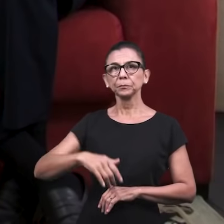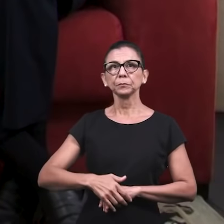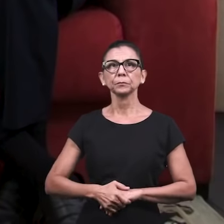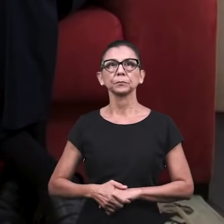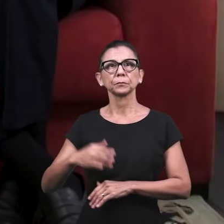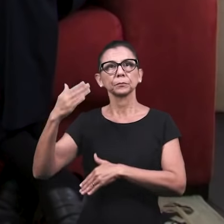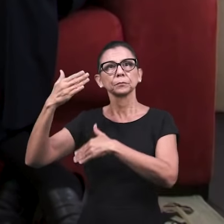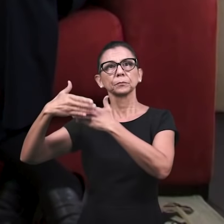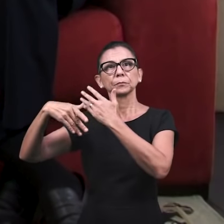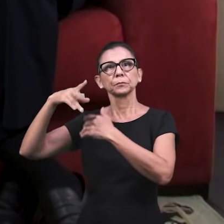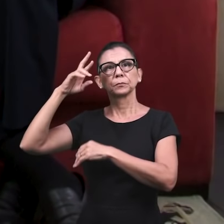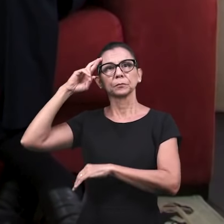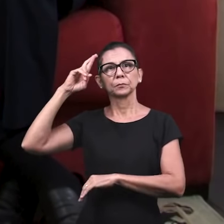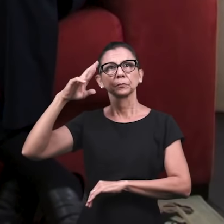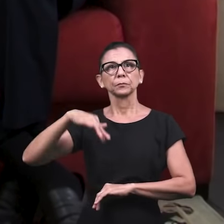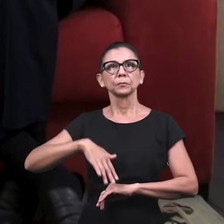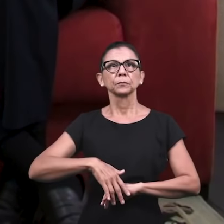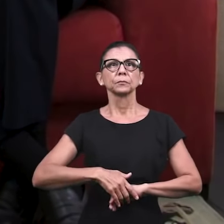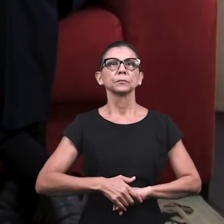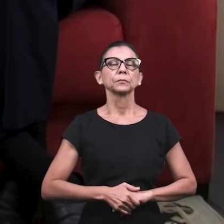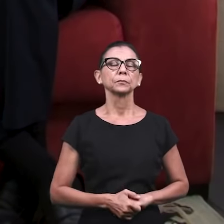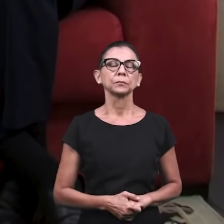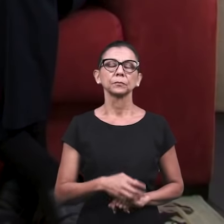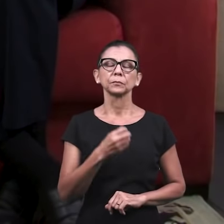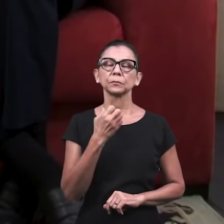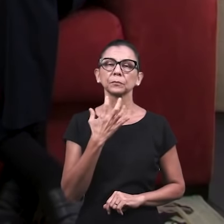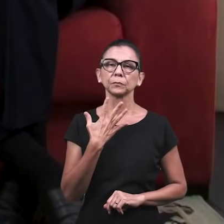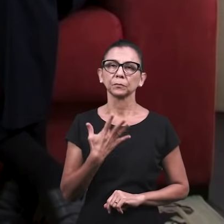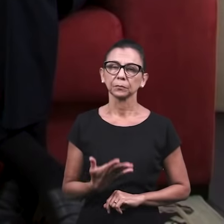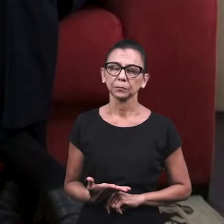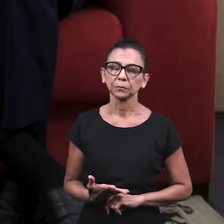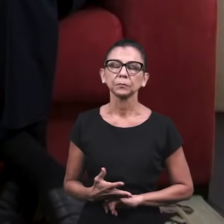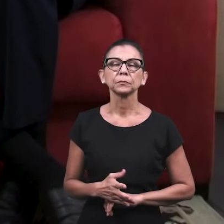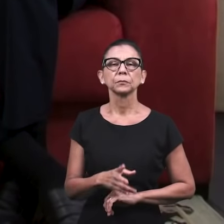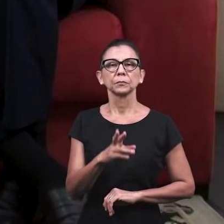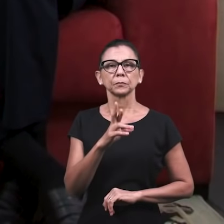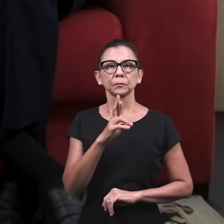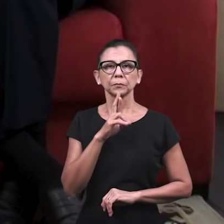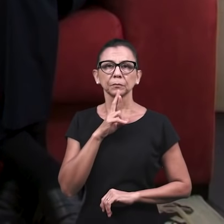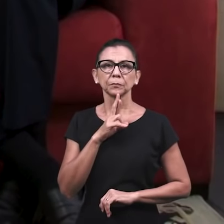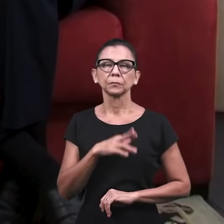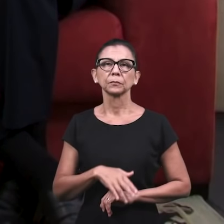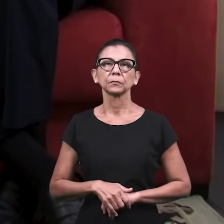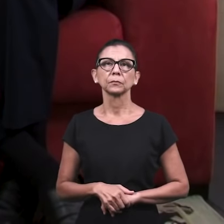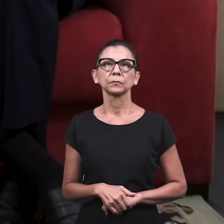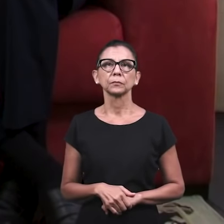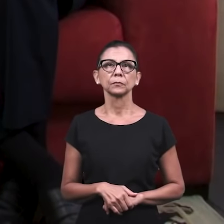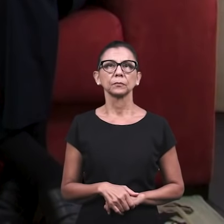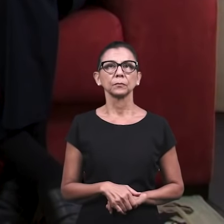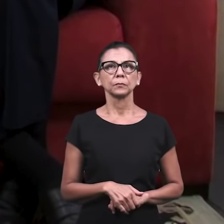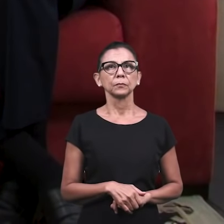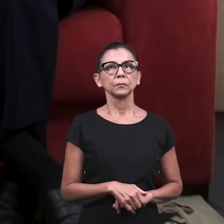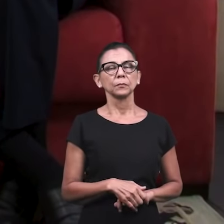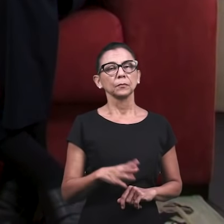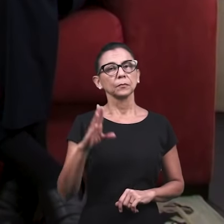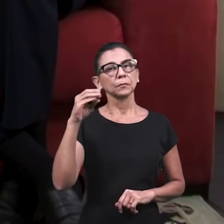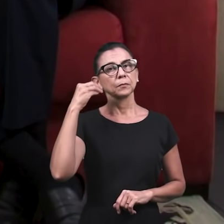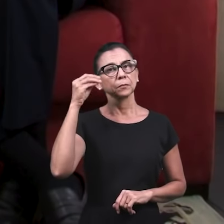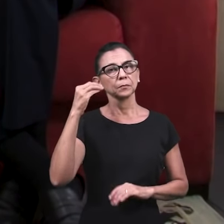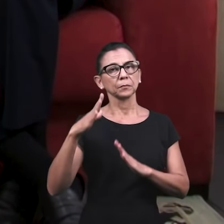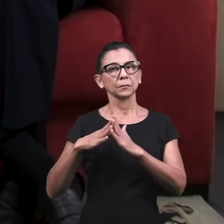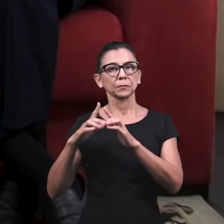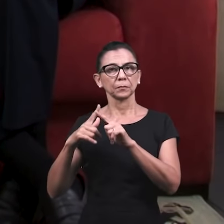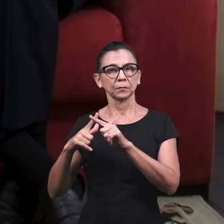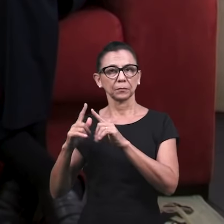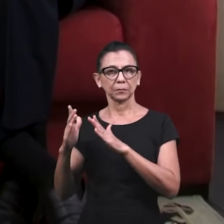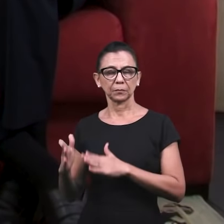abundância na presença do Senhor. Glória a Jesus. Muito bom. E essa é a vivência ou a experiência da